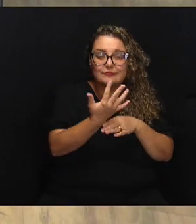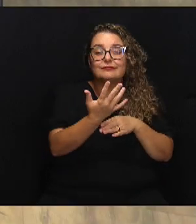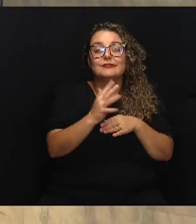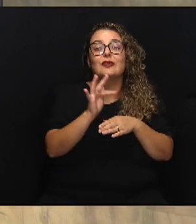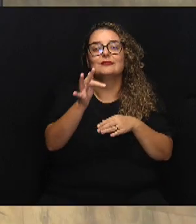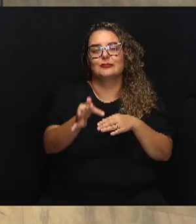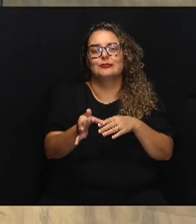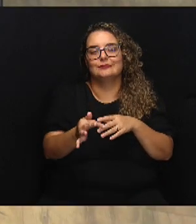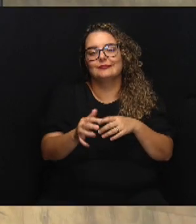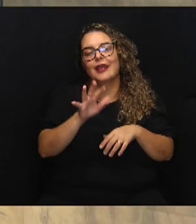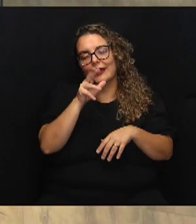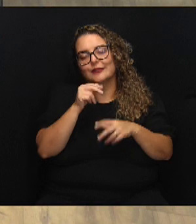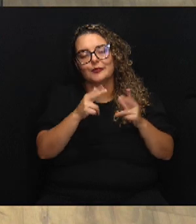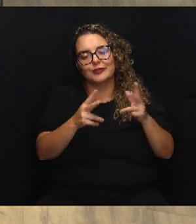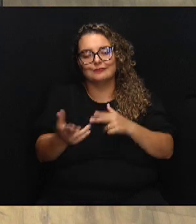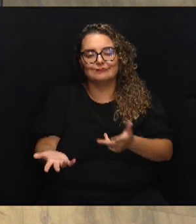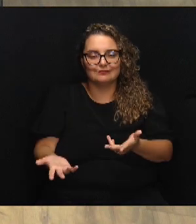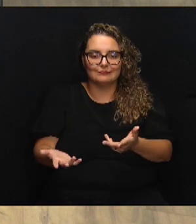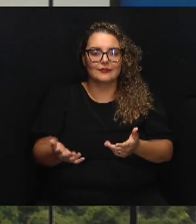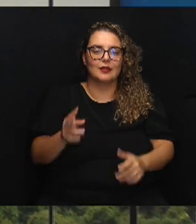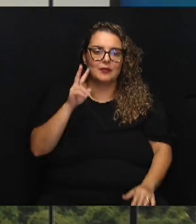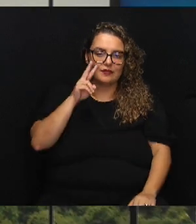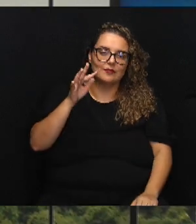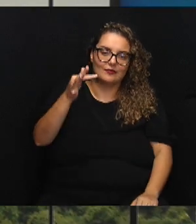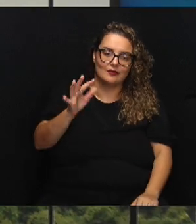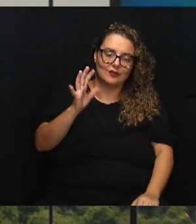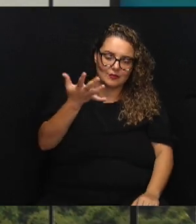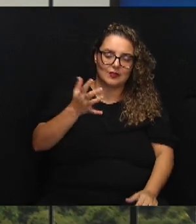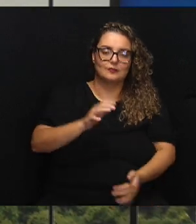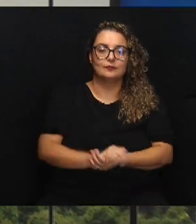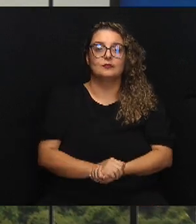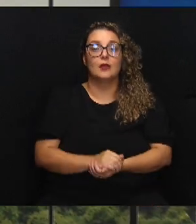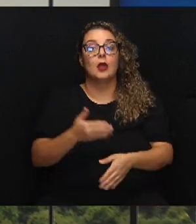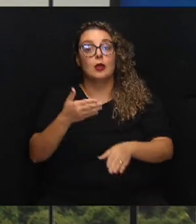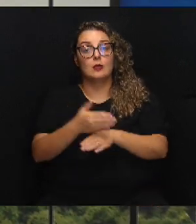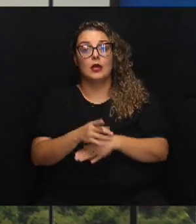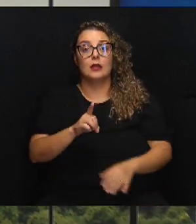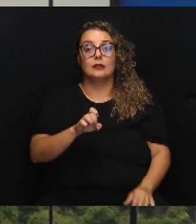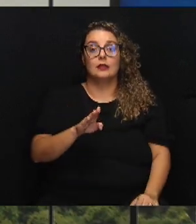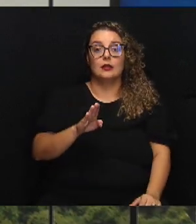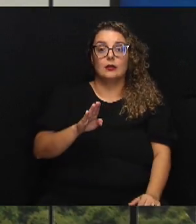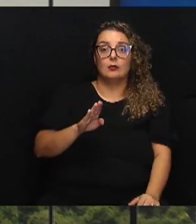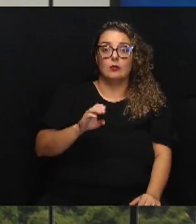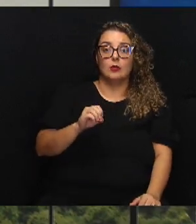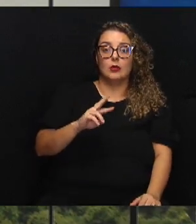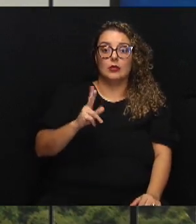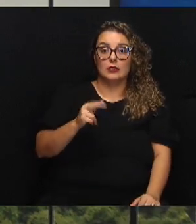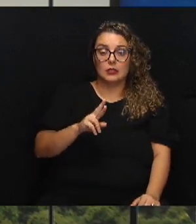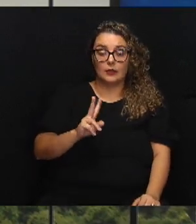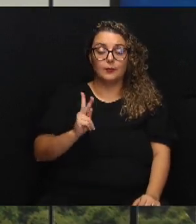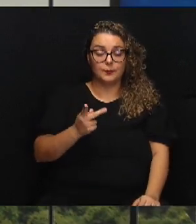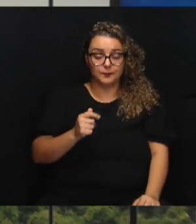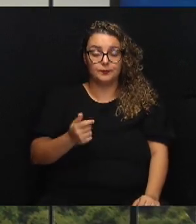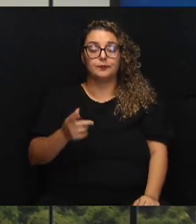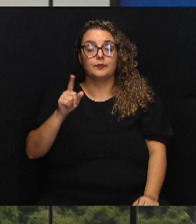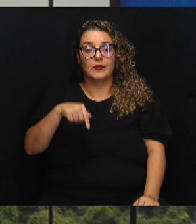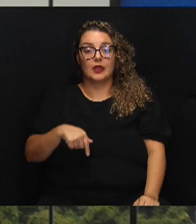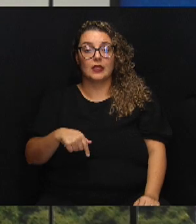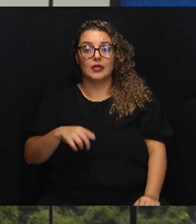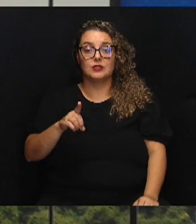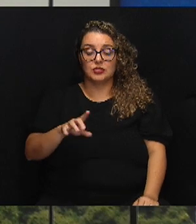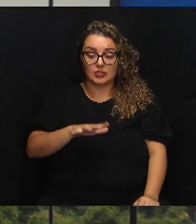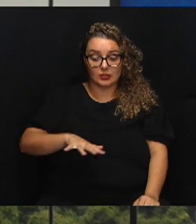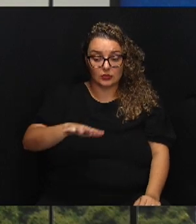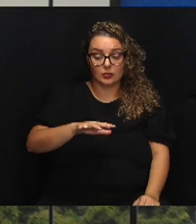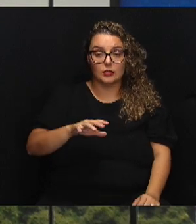futuro. E participa do Questão de Ordem a Débora Ribeiro, ela que é diretora do Departamento de Proteção e Bem-Estar Animal aqui